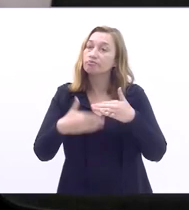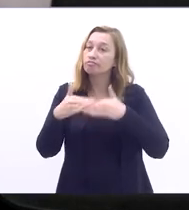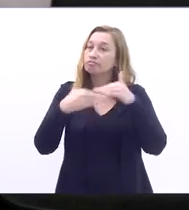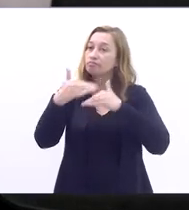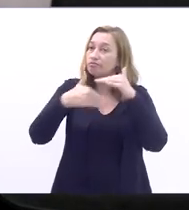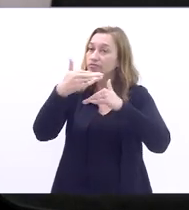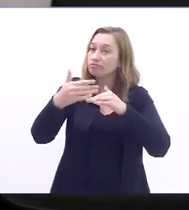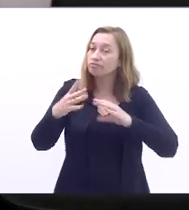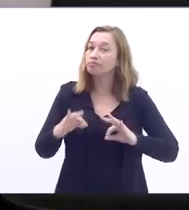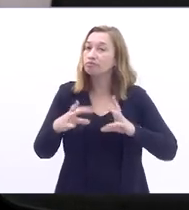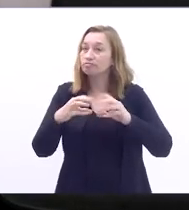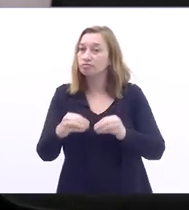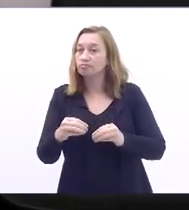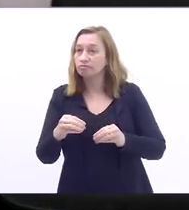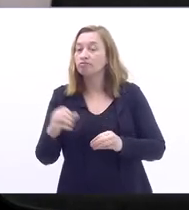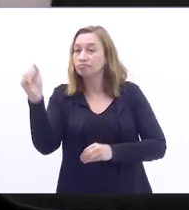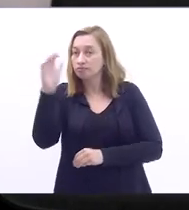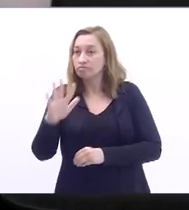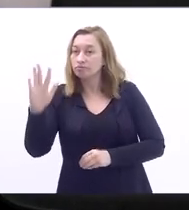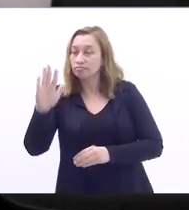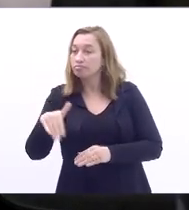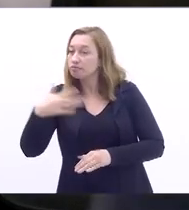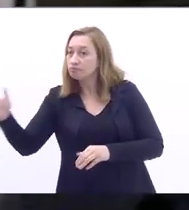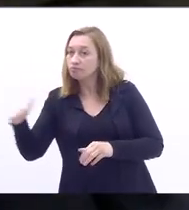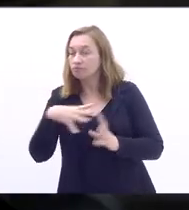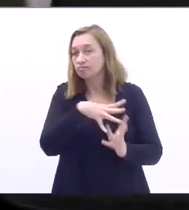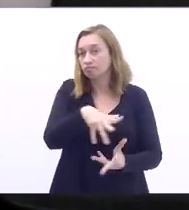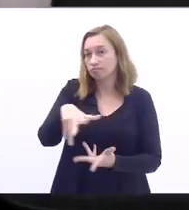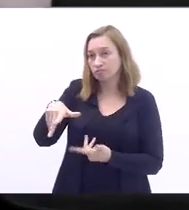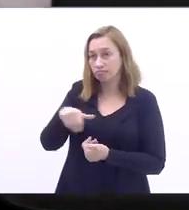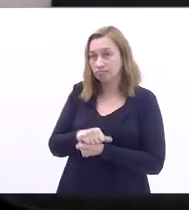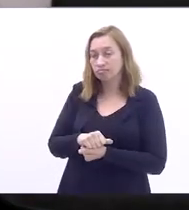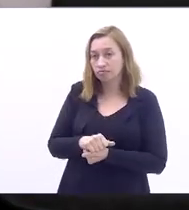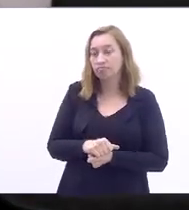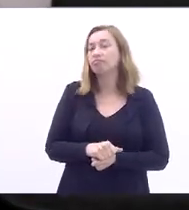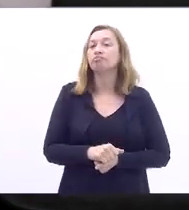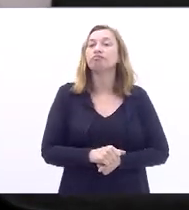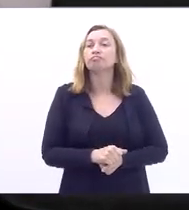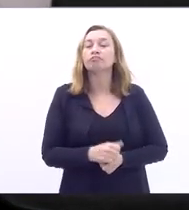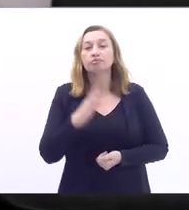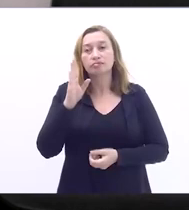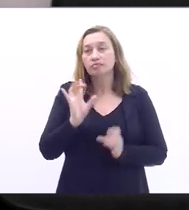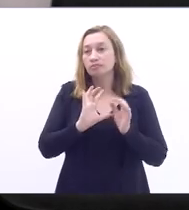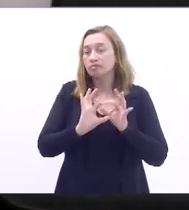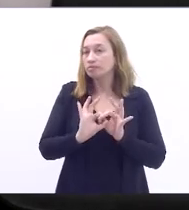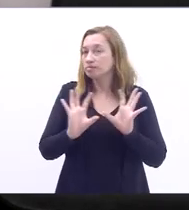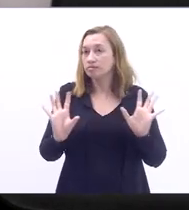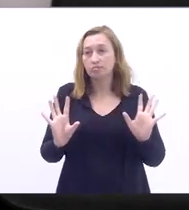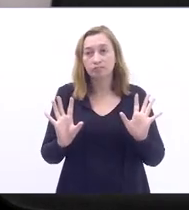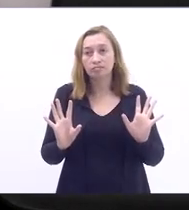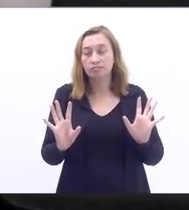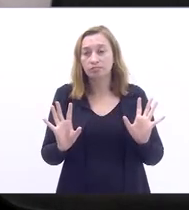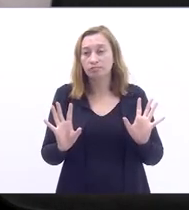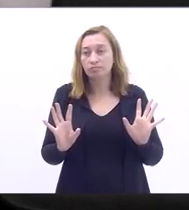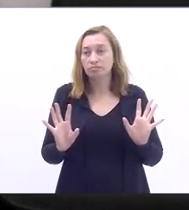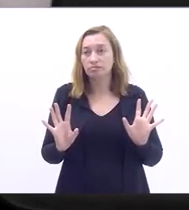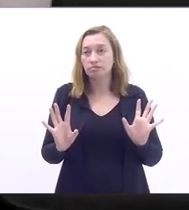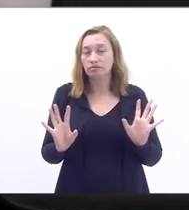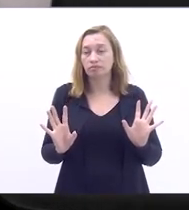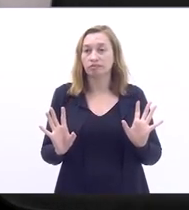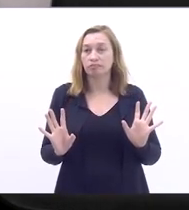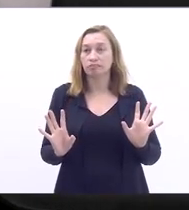não só nacionais mais internacionais né Por um simples fato né autonomia uma coisa tão né e